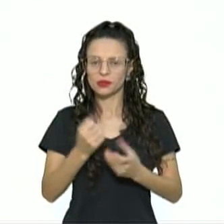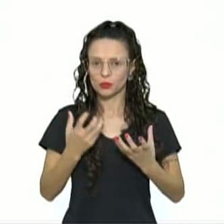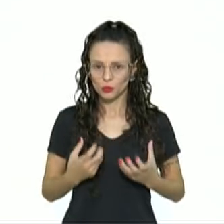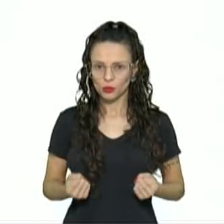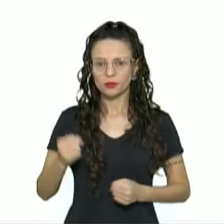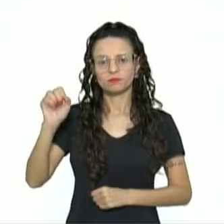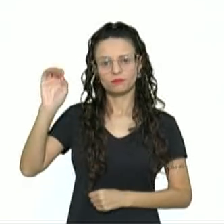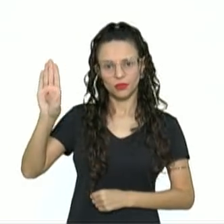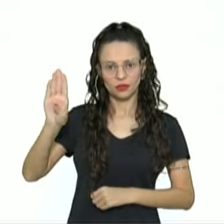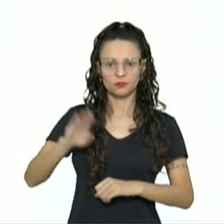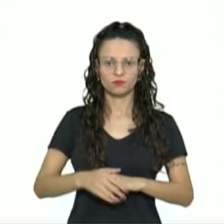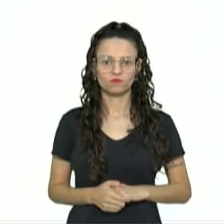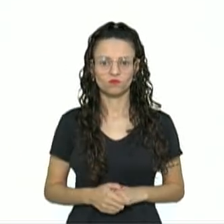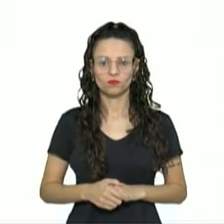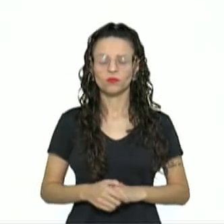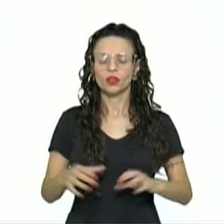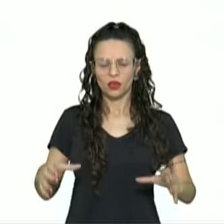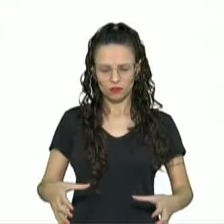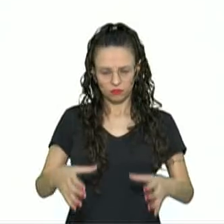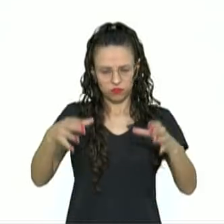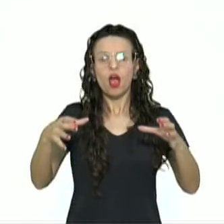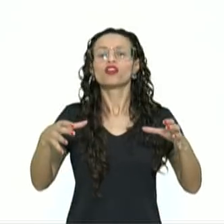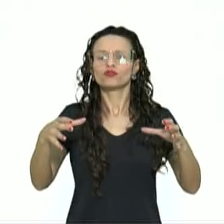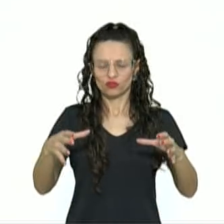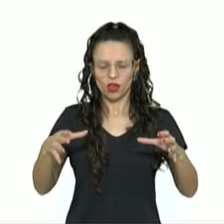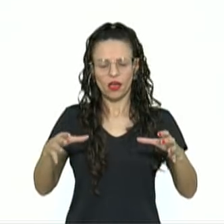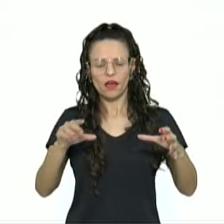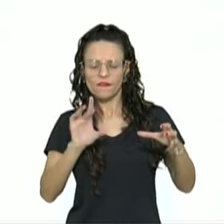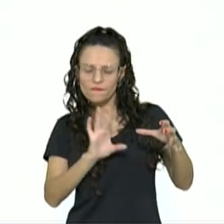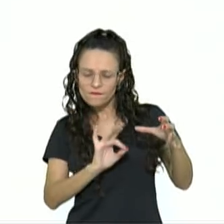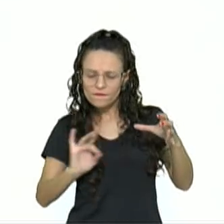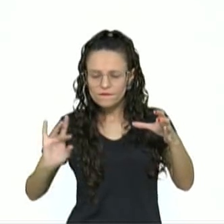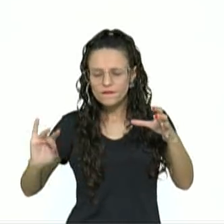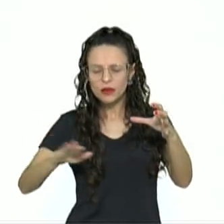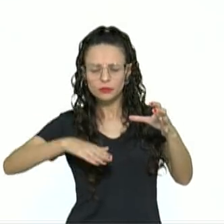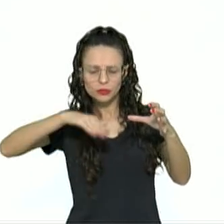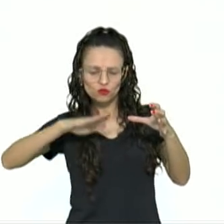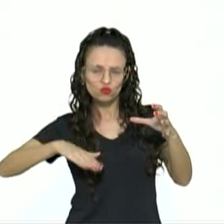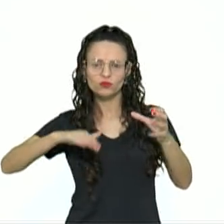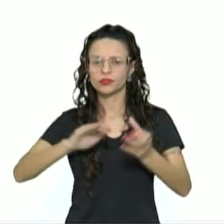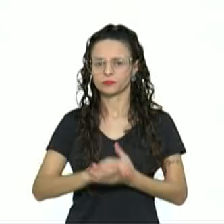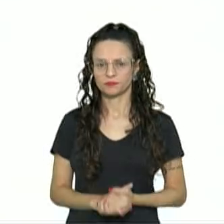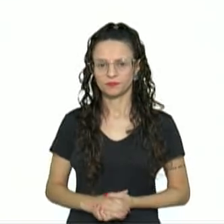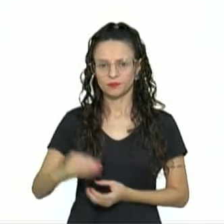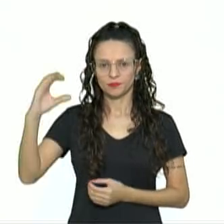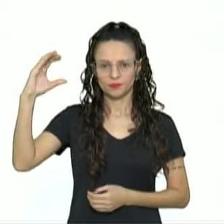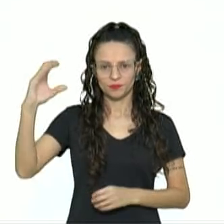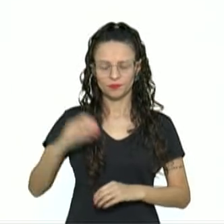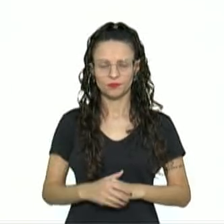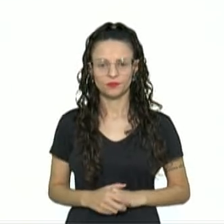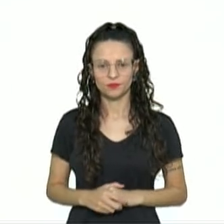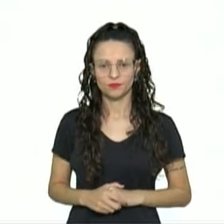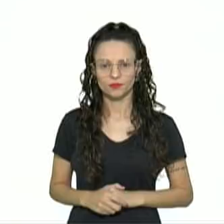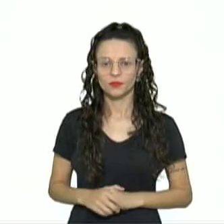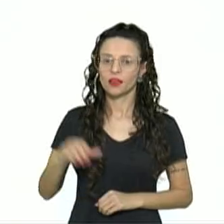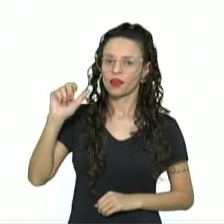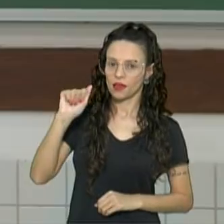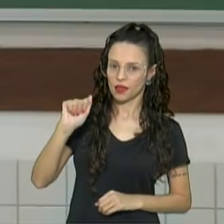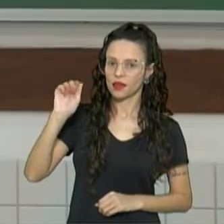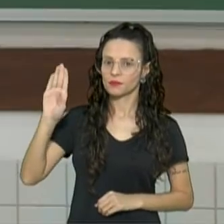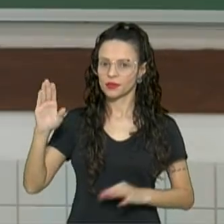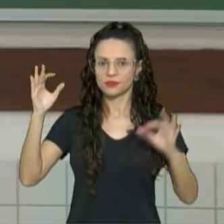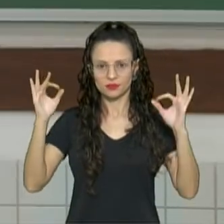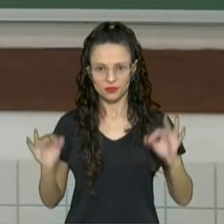B, depois de prontas as cestas, vão fazendo ali os detalhes na pintura. Letra C, as opções A e B